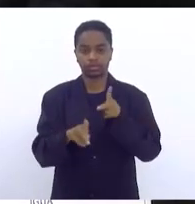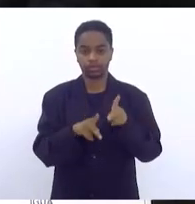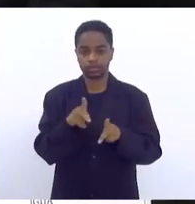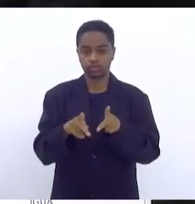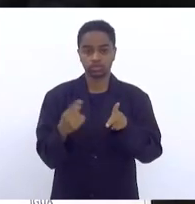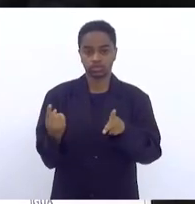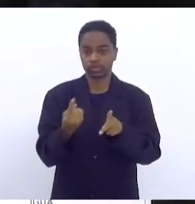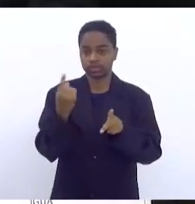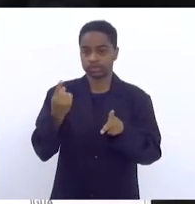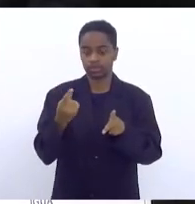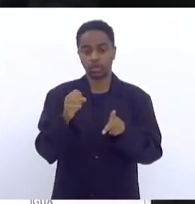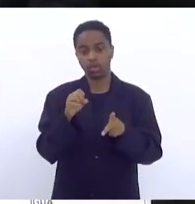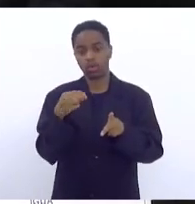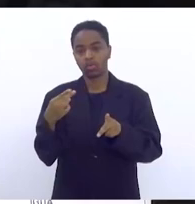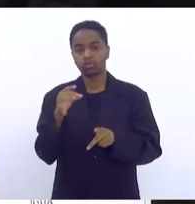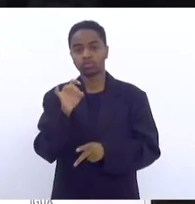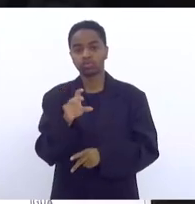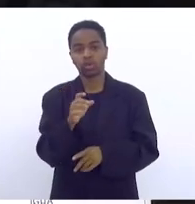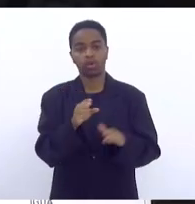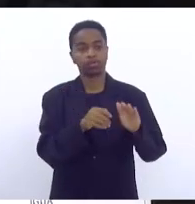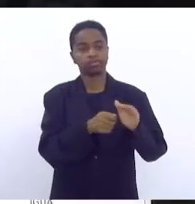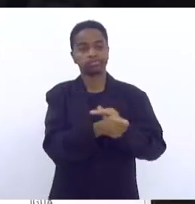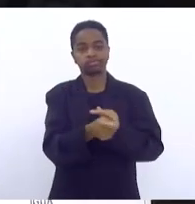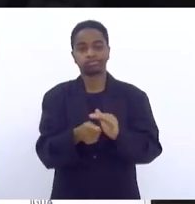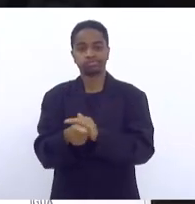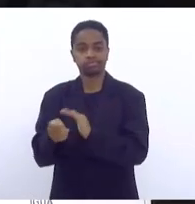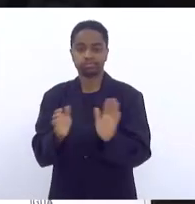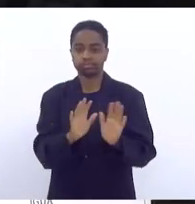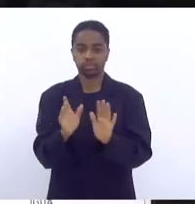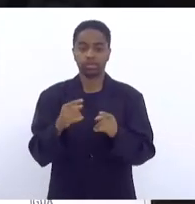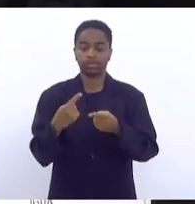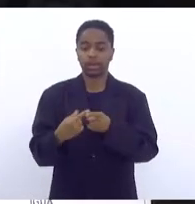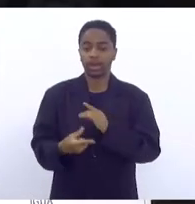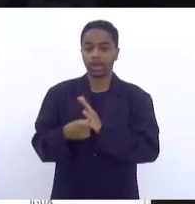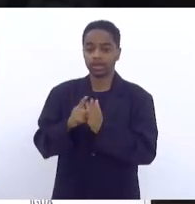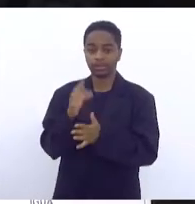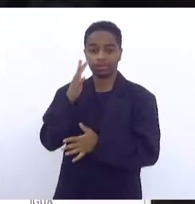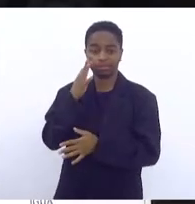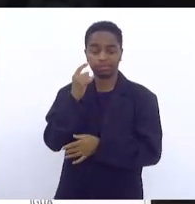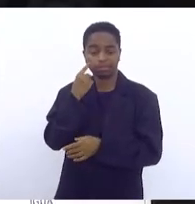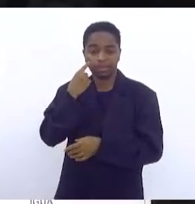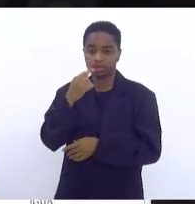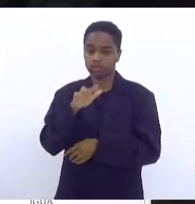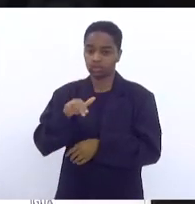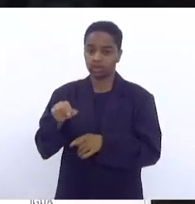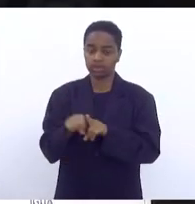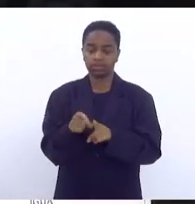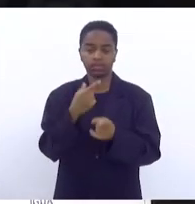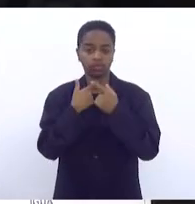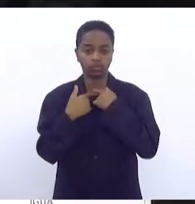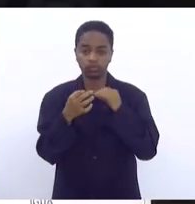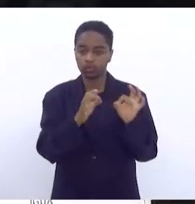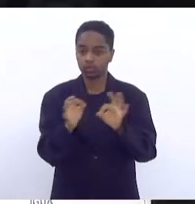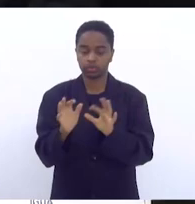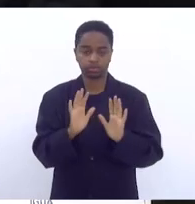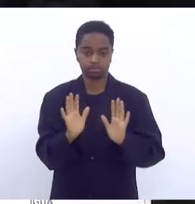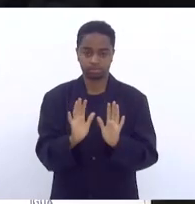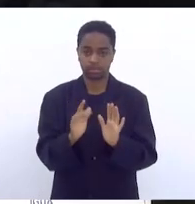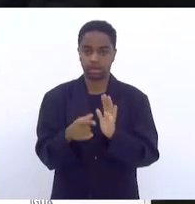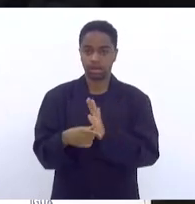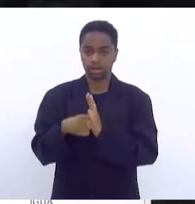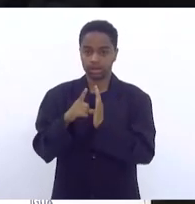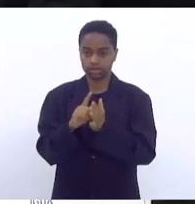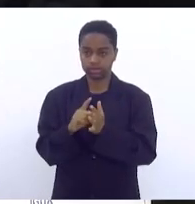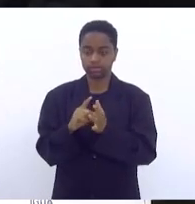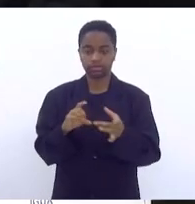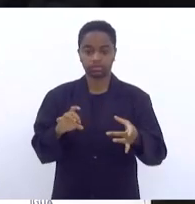sozinho e só com esses investimentos isso nunca se Pensou no meu entender nem nunca se desejou com substanciar no edital